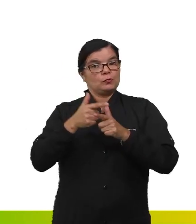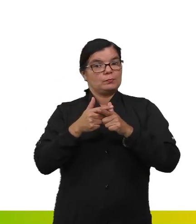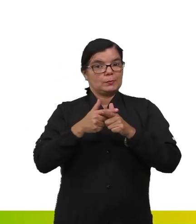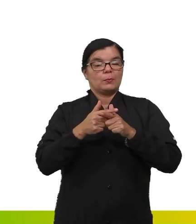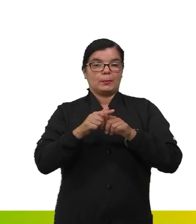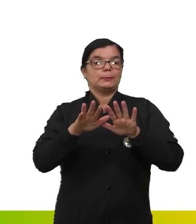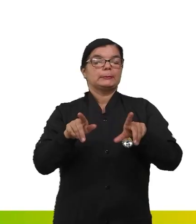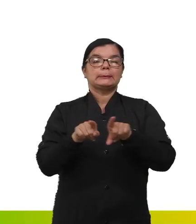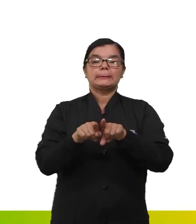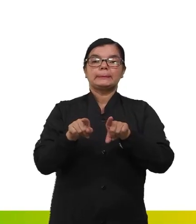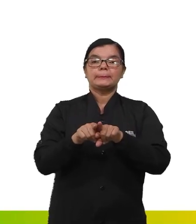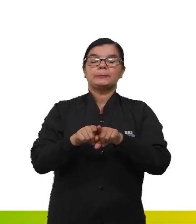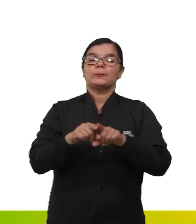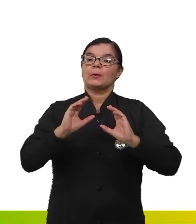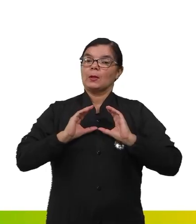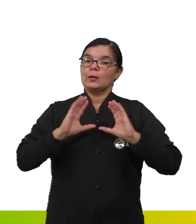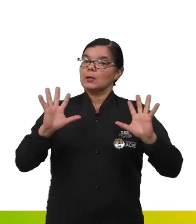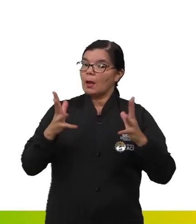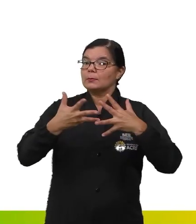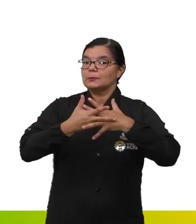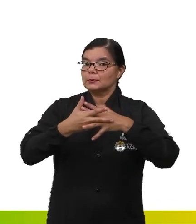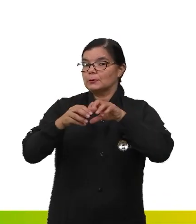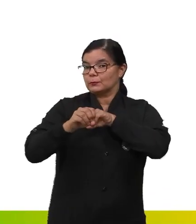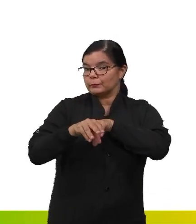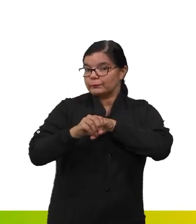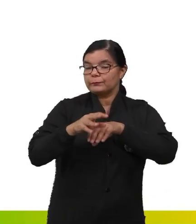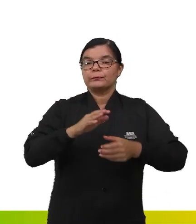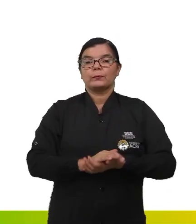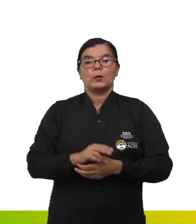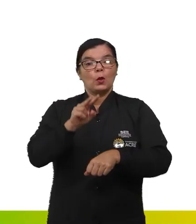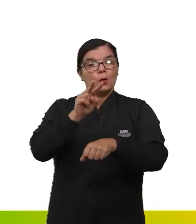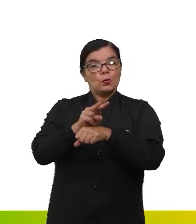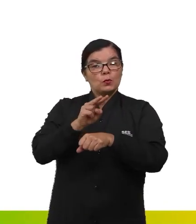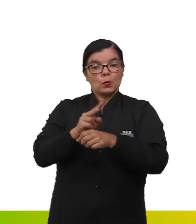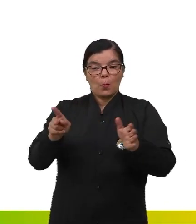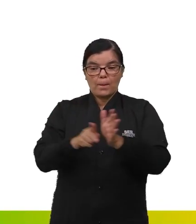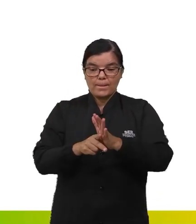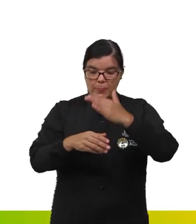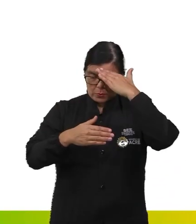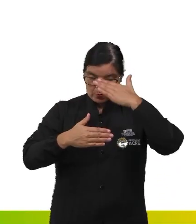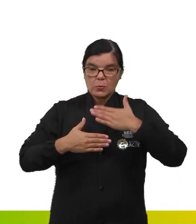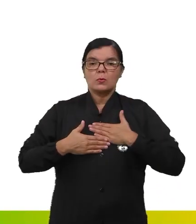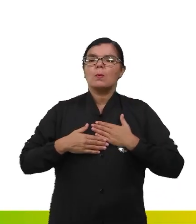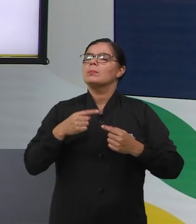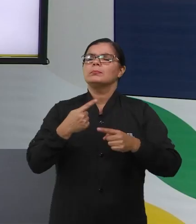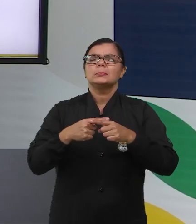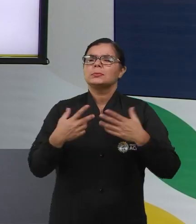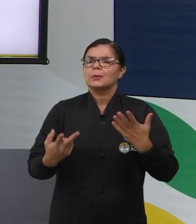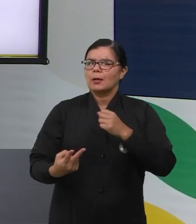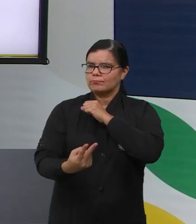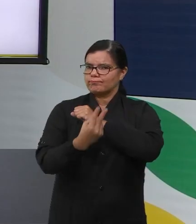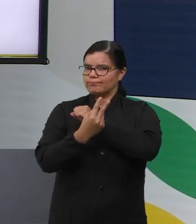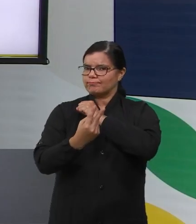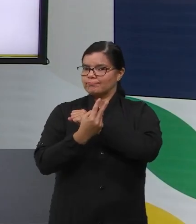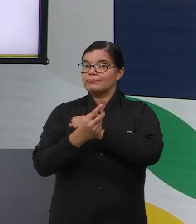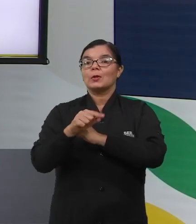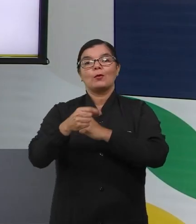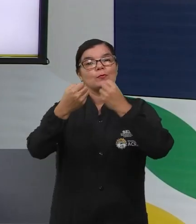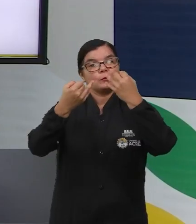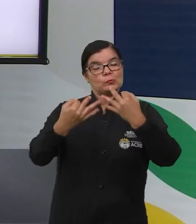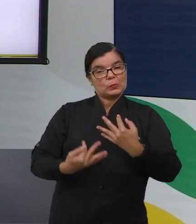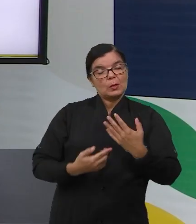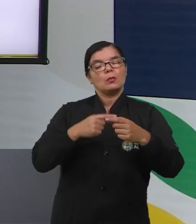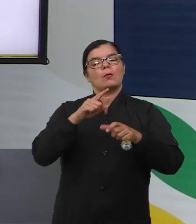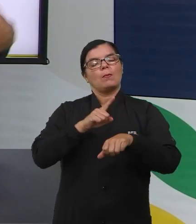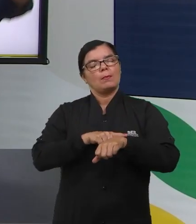problemas é uma das formas que a cidadania ensina. Cuidado com o próprio corpo. Por que cuidado com o próprio corpo? É aquilo que eu falei. A